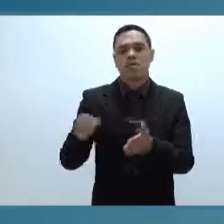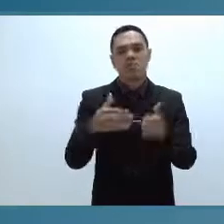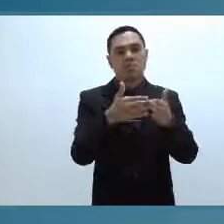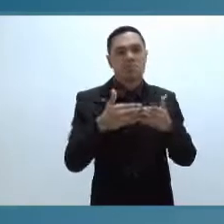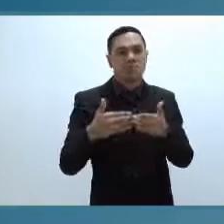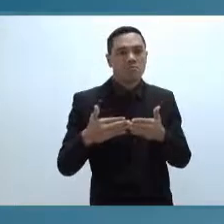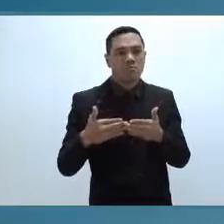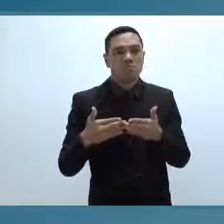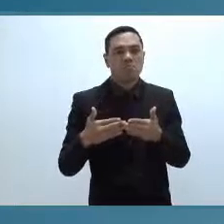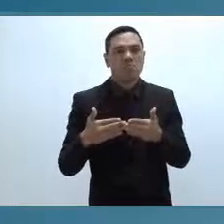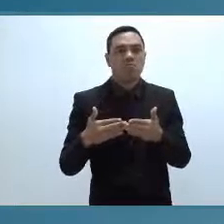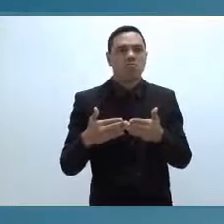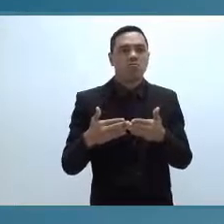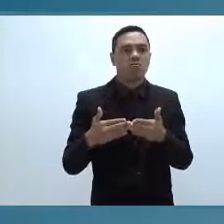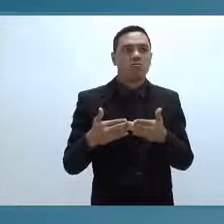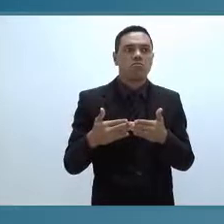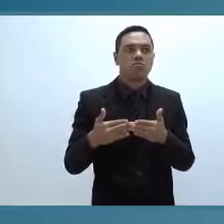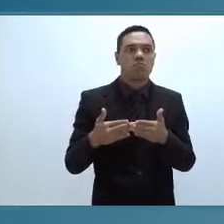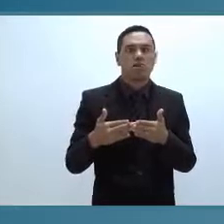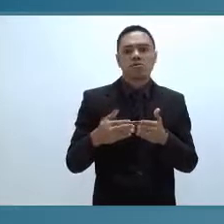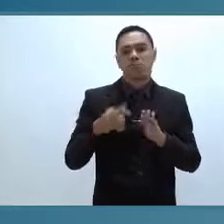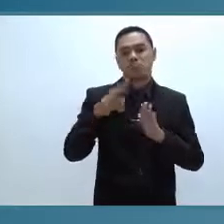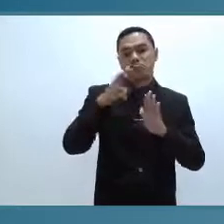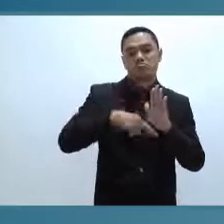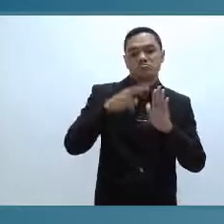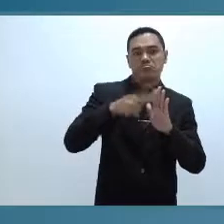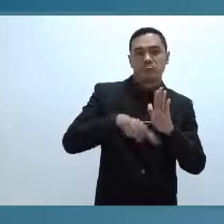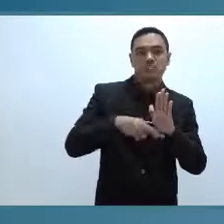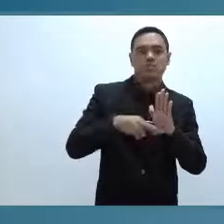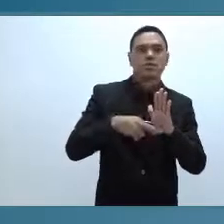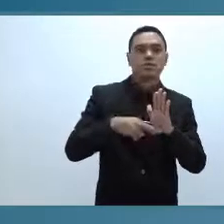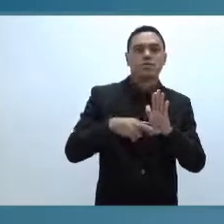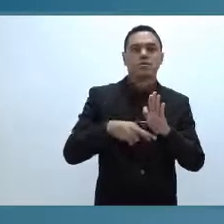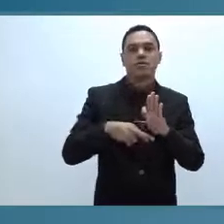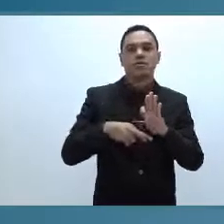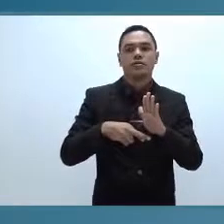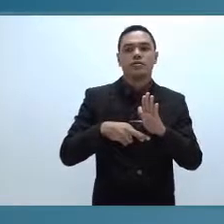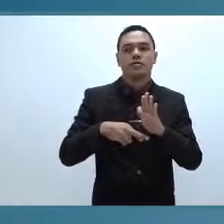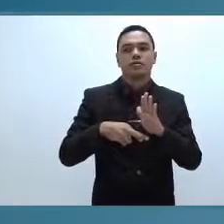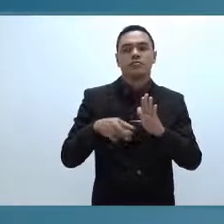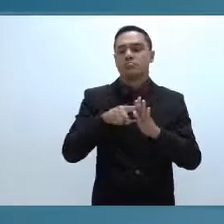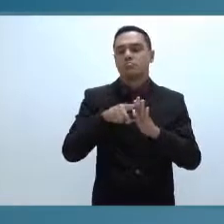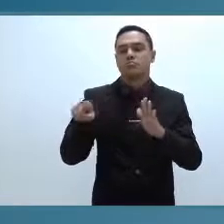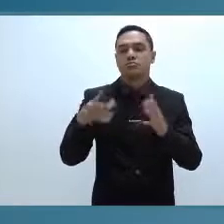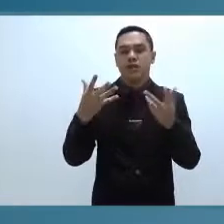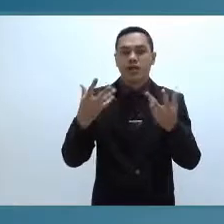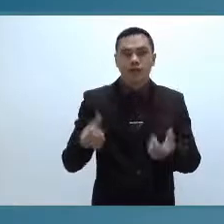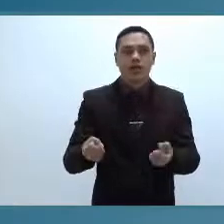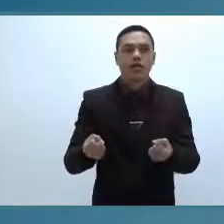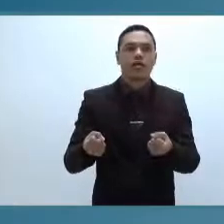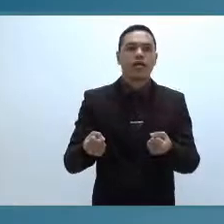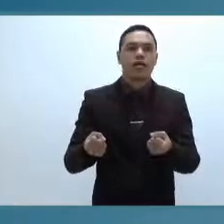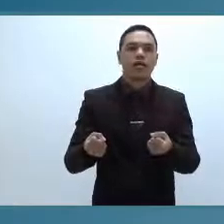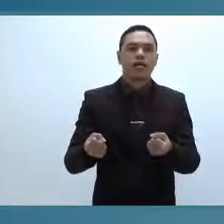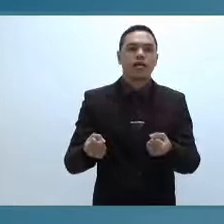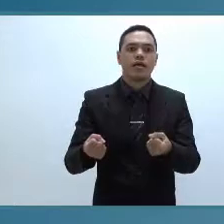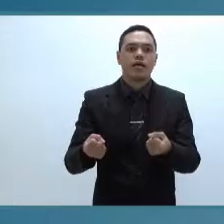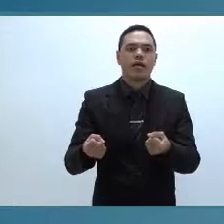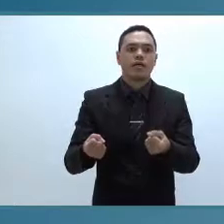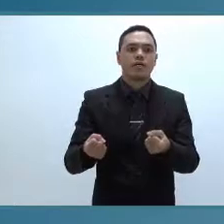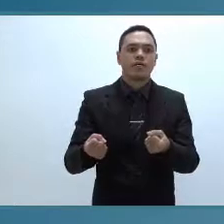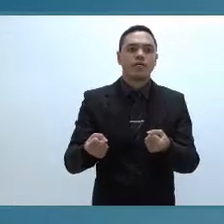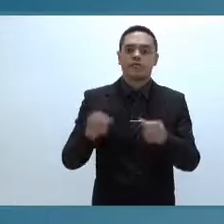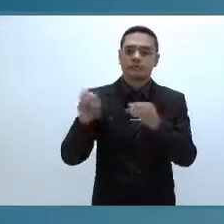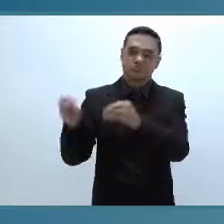nos normativos acima mencionados, submetendo o requerimento à apreciação deste